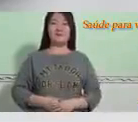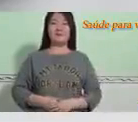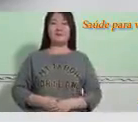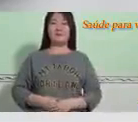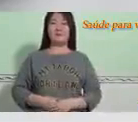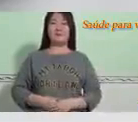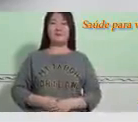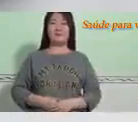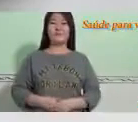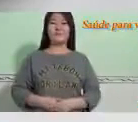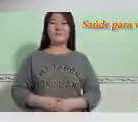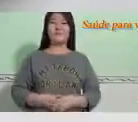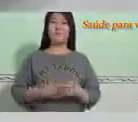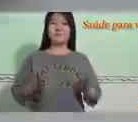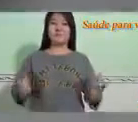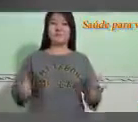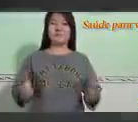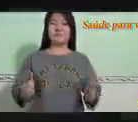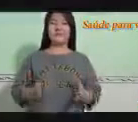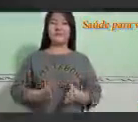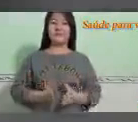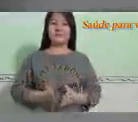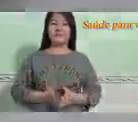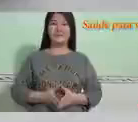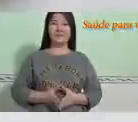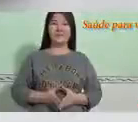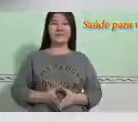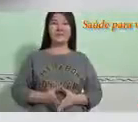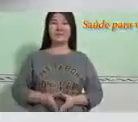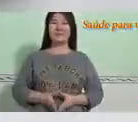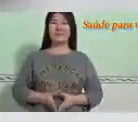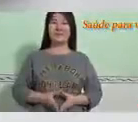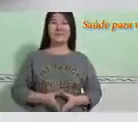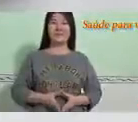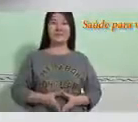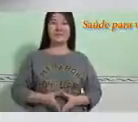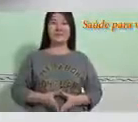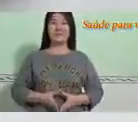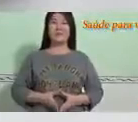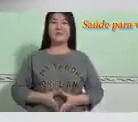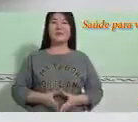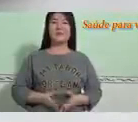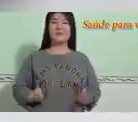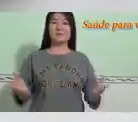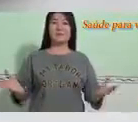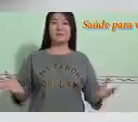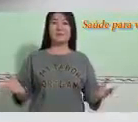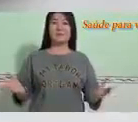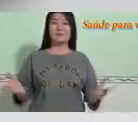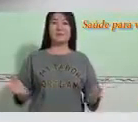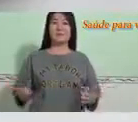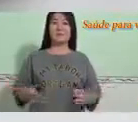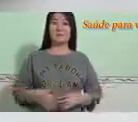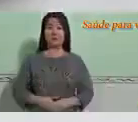SAPASSOPASSARMAISD é 28 dias sem ter nenhum contato com este medicamento. Se é necessário verificar novamente se as sinais de